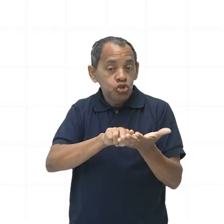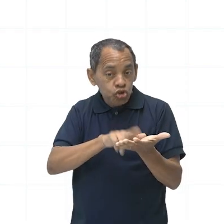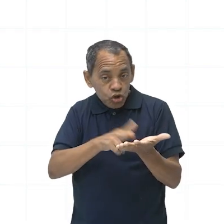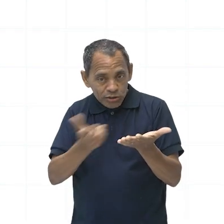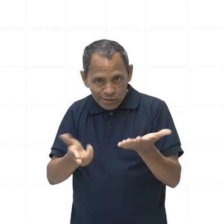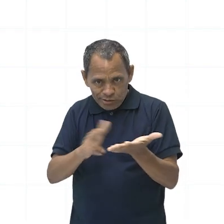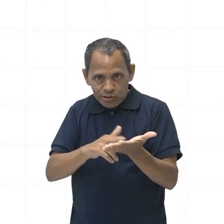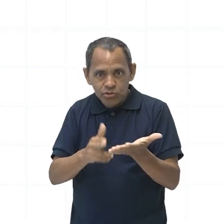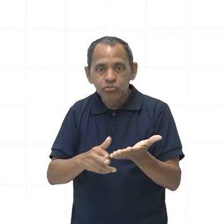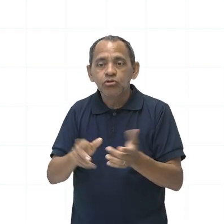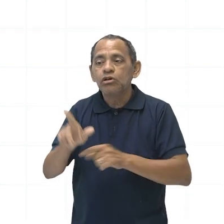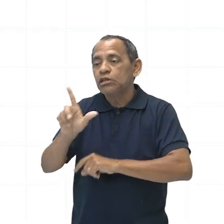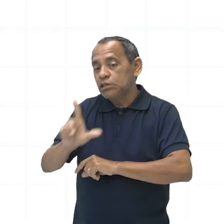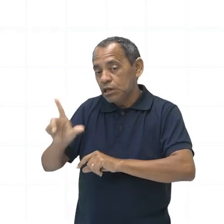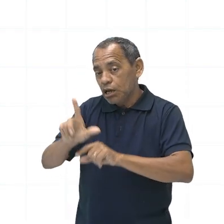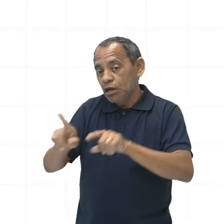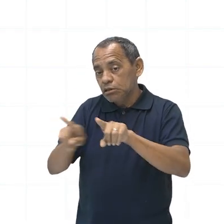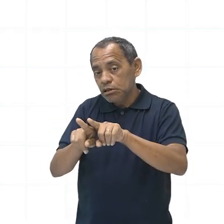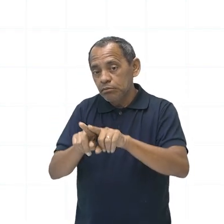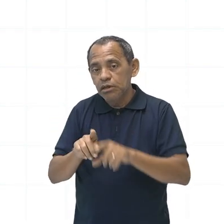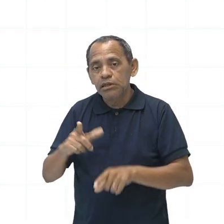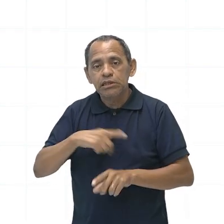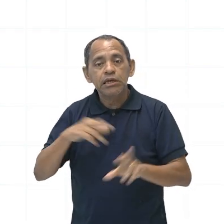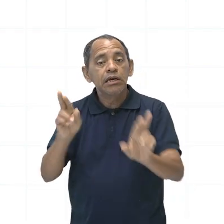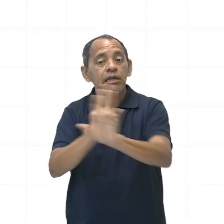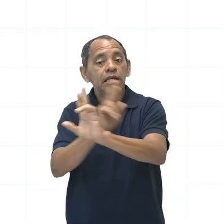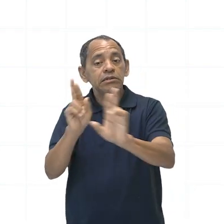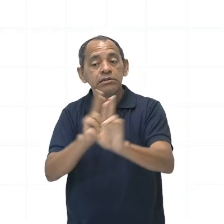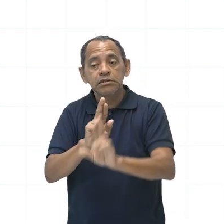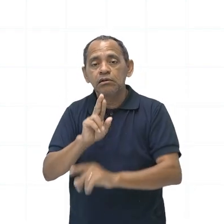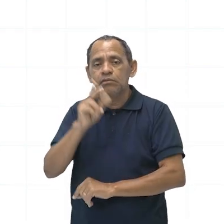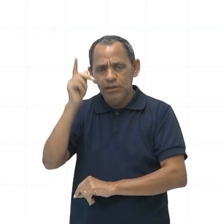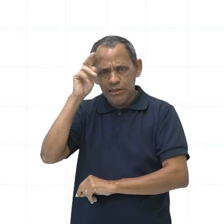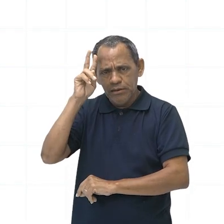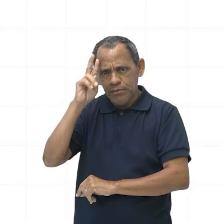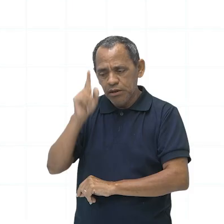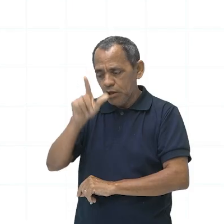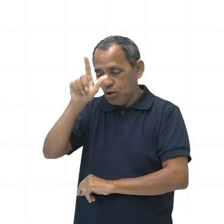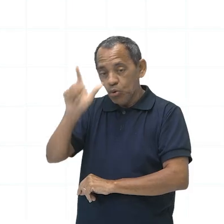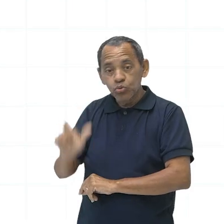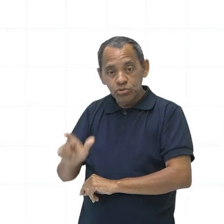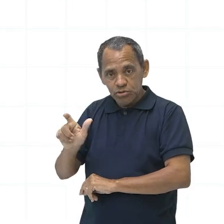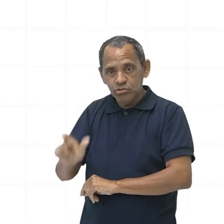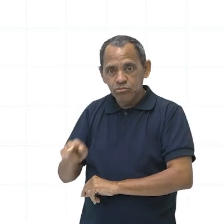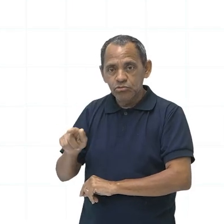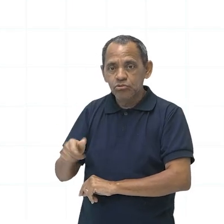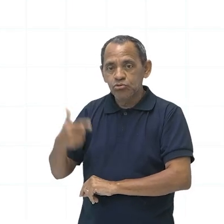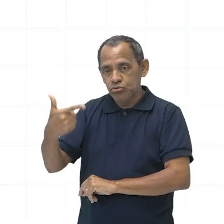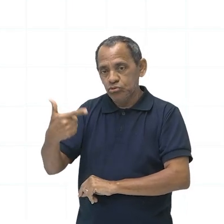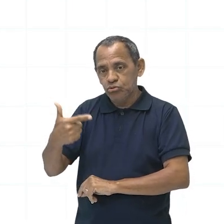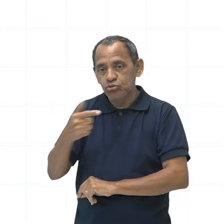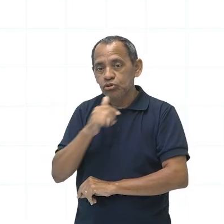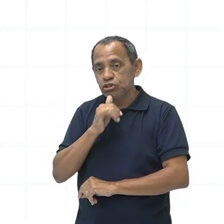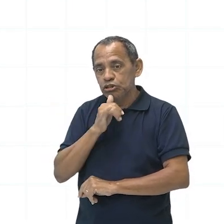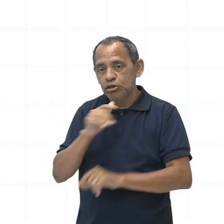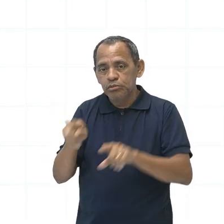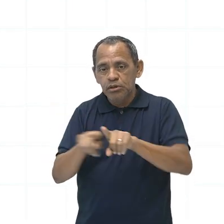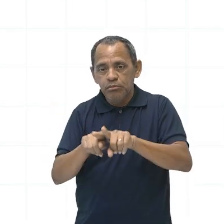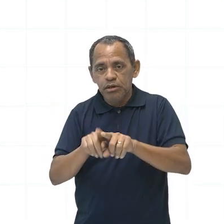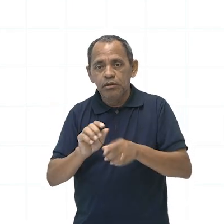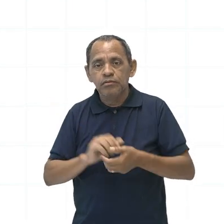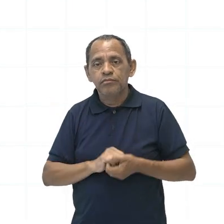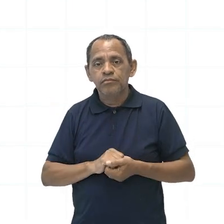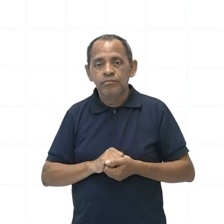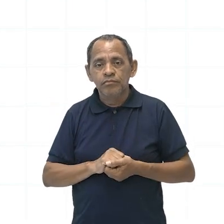Literário, porque tem a ver com o nosso segundo exemplo, né, no qual nós observamos a questão da reflexão e de emocionar pela